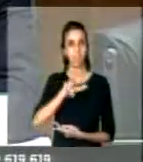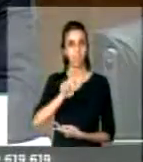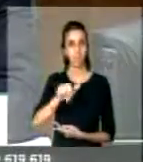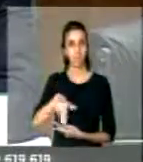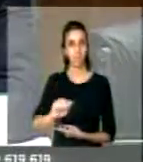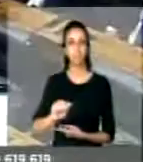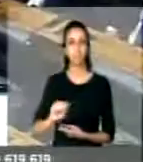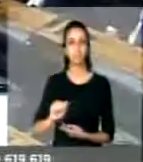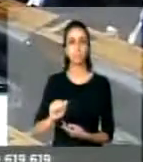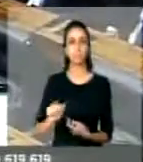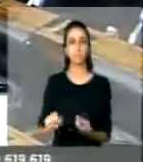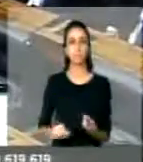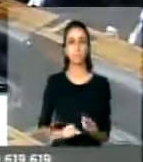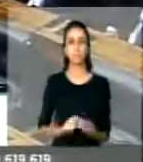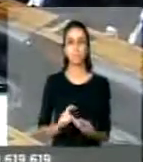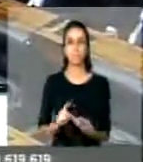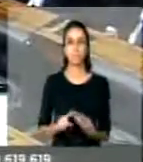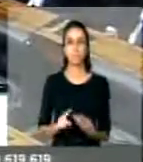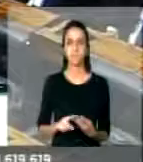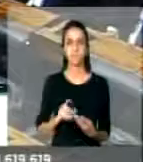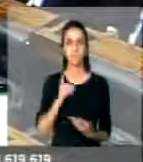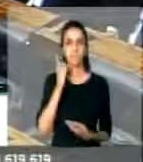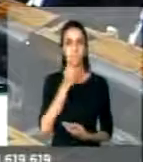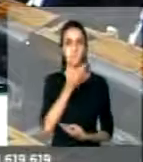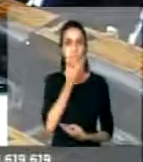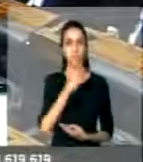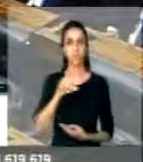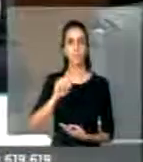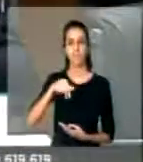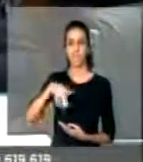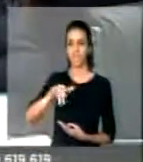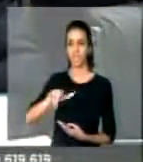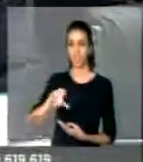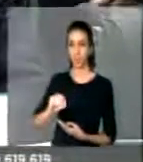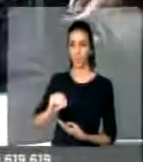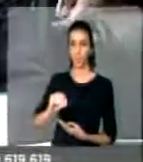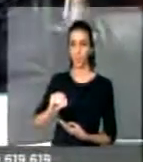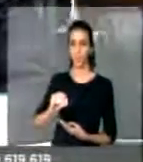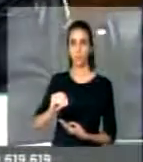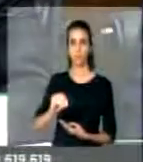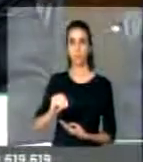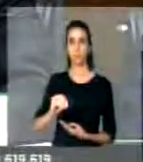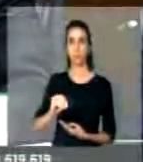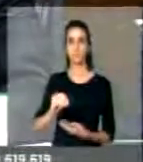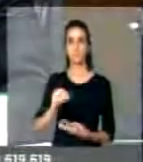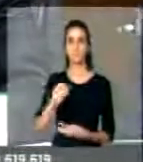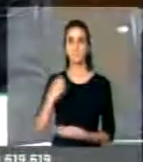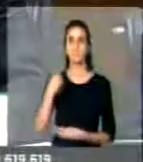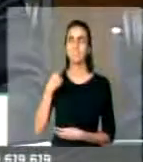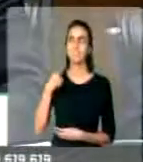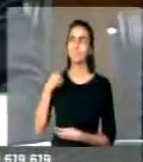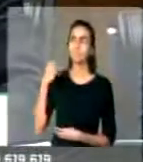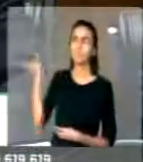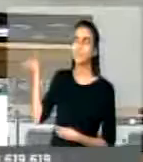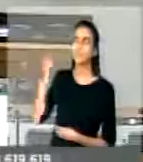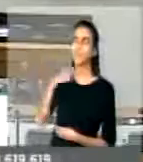do PSB também, deputado Danilo Forte, conheci pela voz aqui. Sonora.